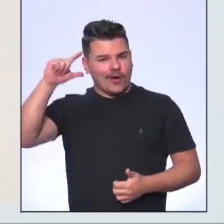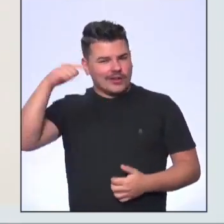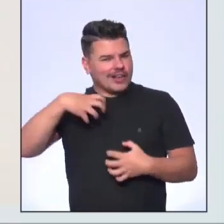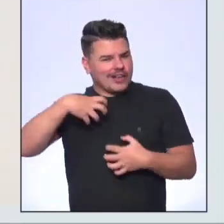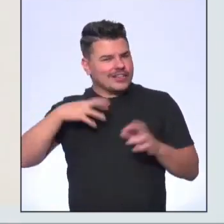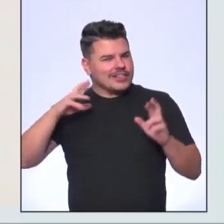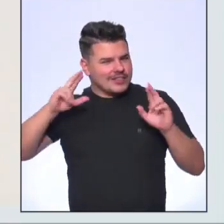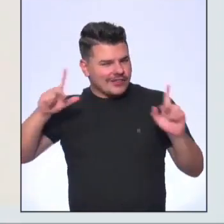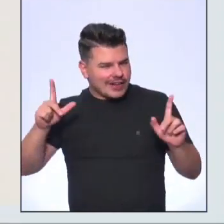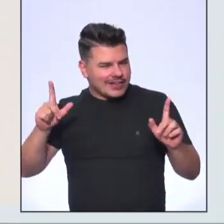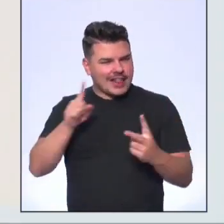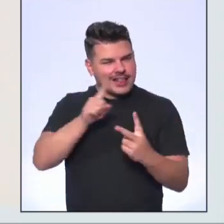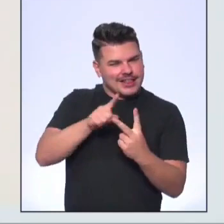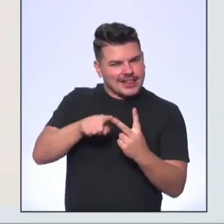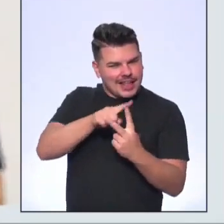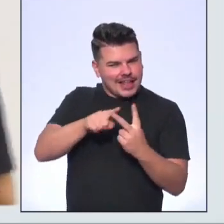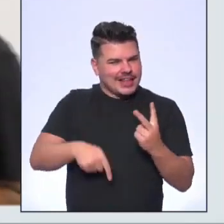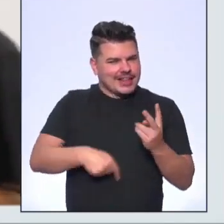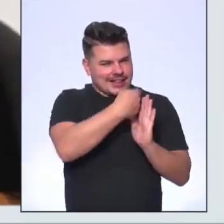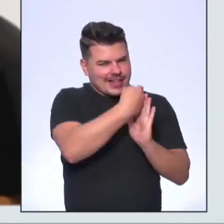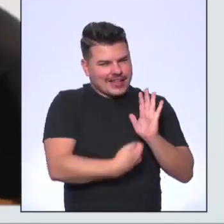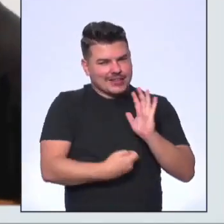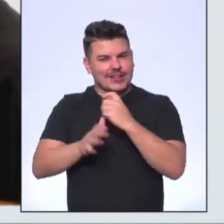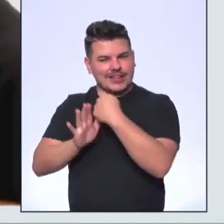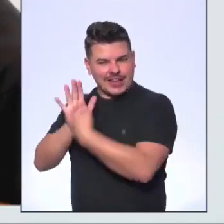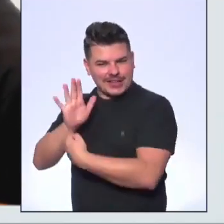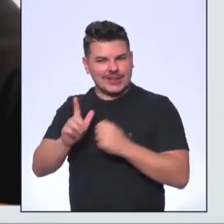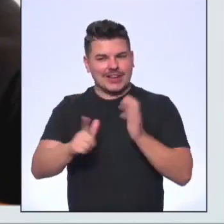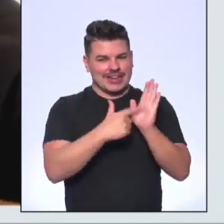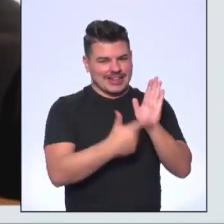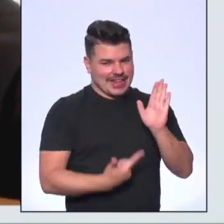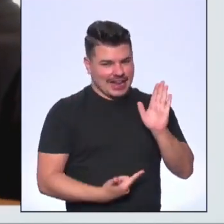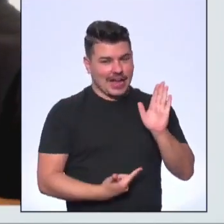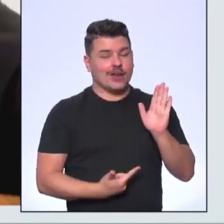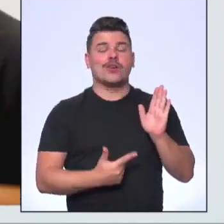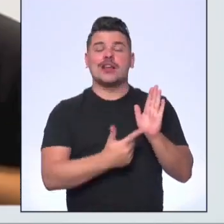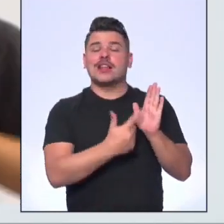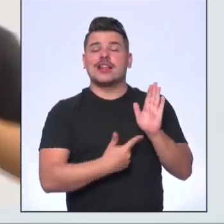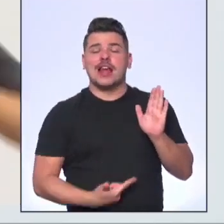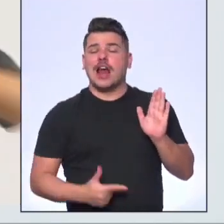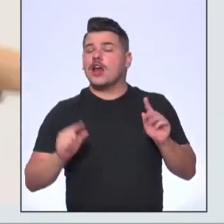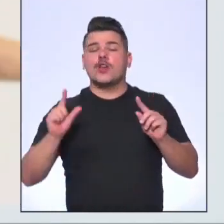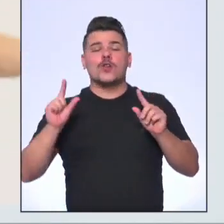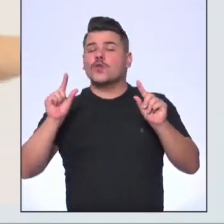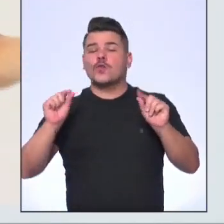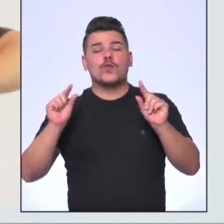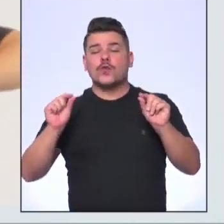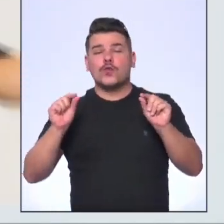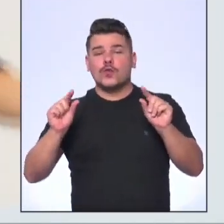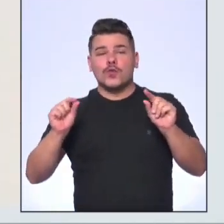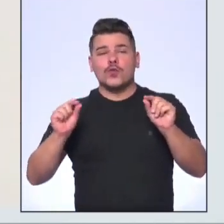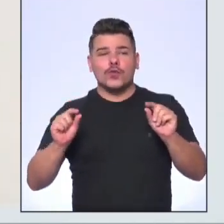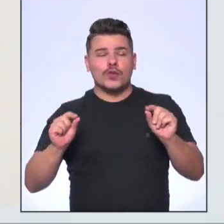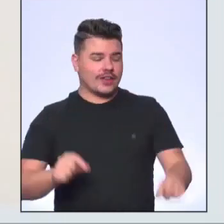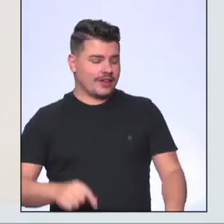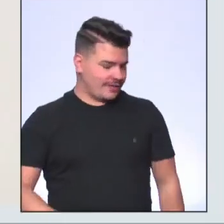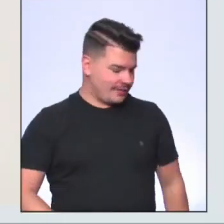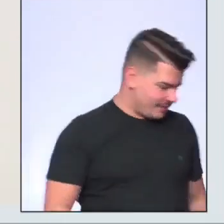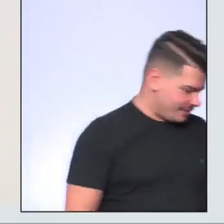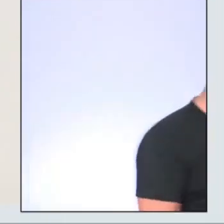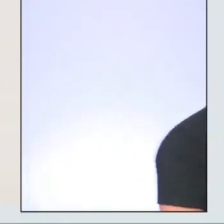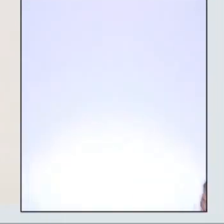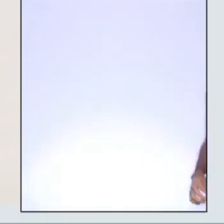diferença entre esses dois tipos de texto? Olha só. No texto literário, nós temos o que a gente chama de sentido